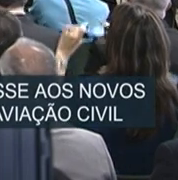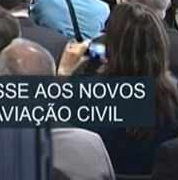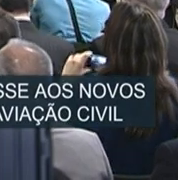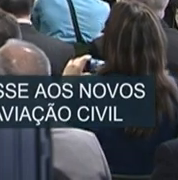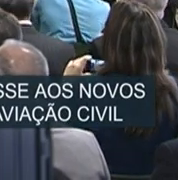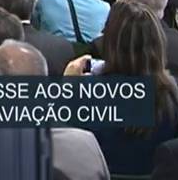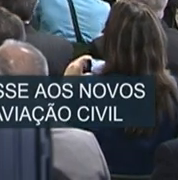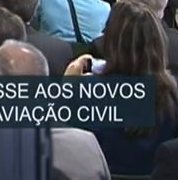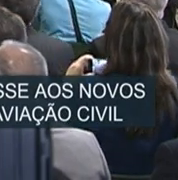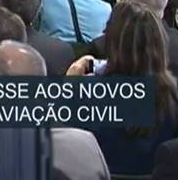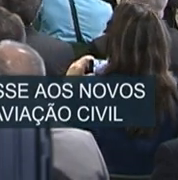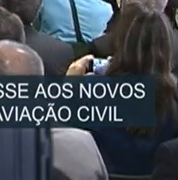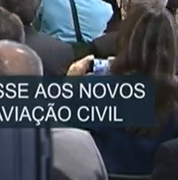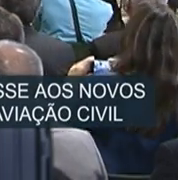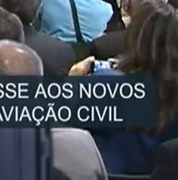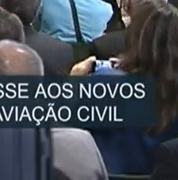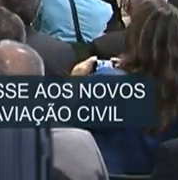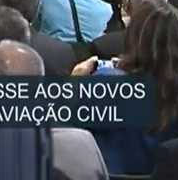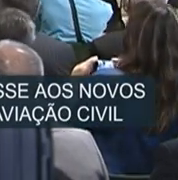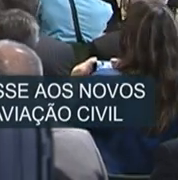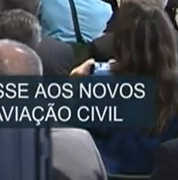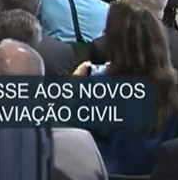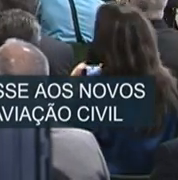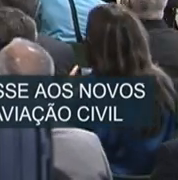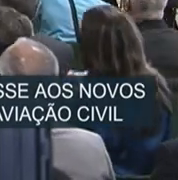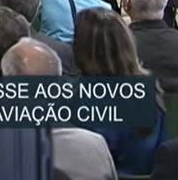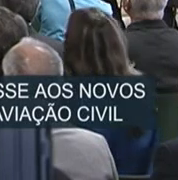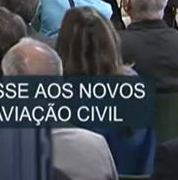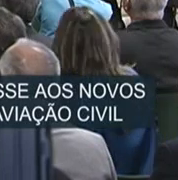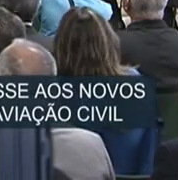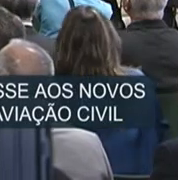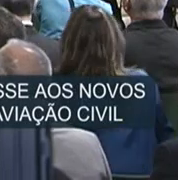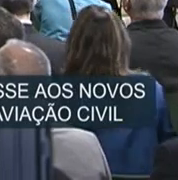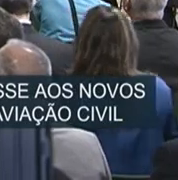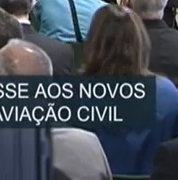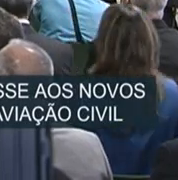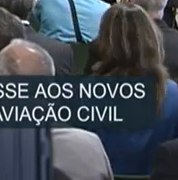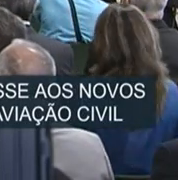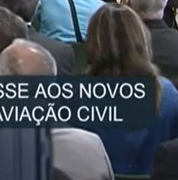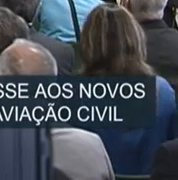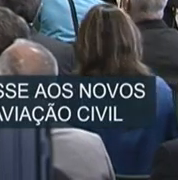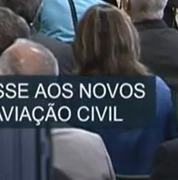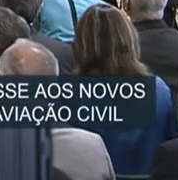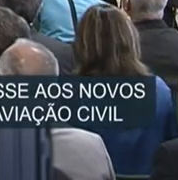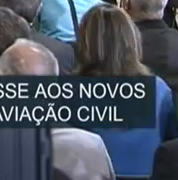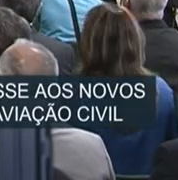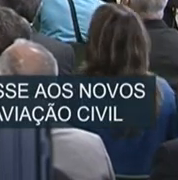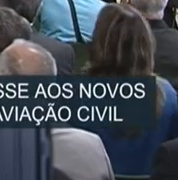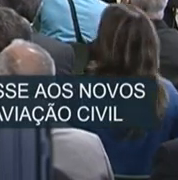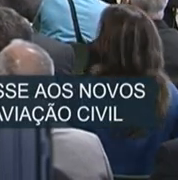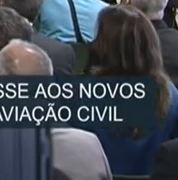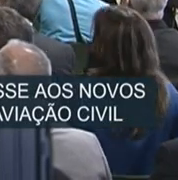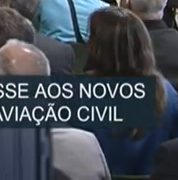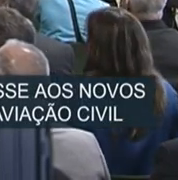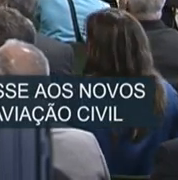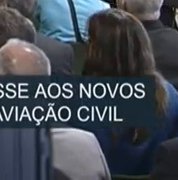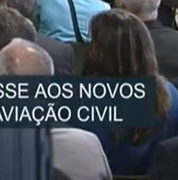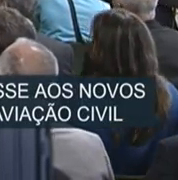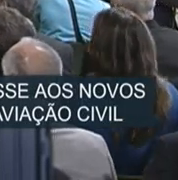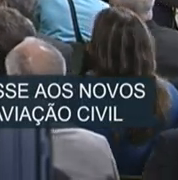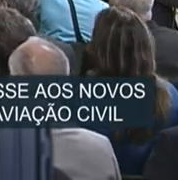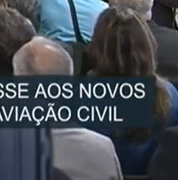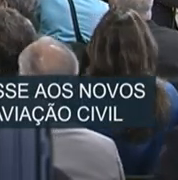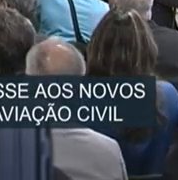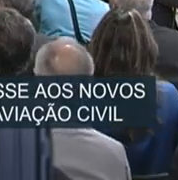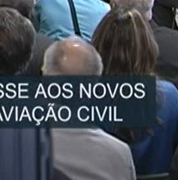Roussef participa da cerimônia no Palácio do Planalto acompanhe senhoras e senhores dando início a esta cerimônia de posse dos